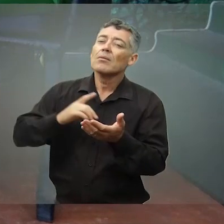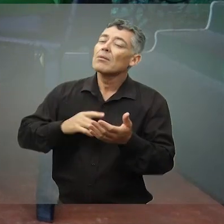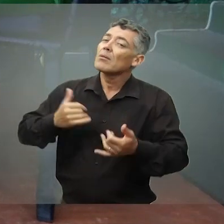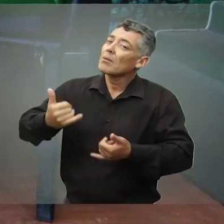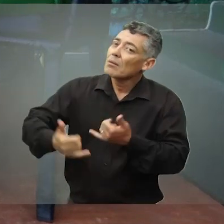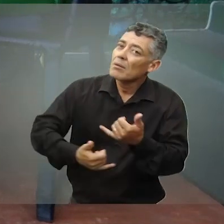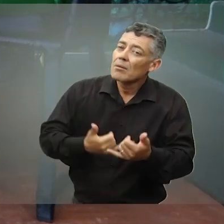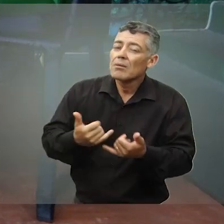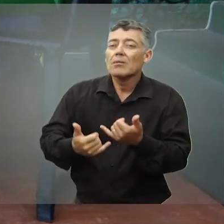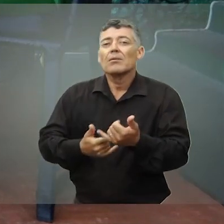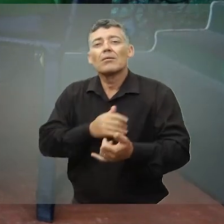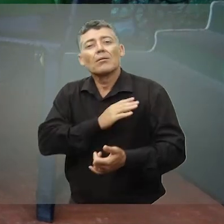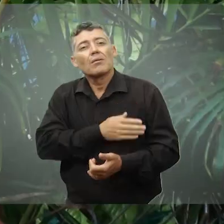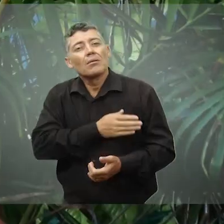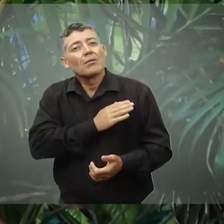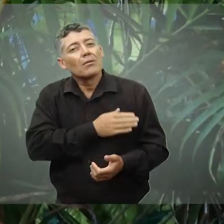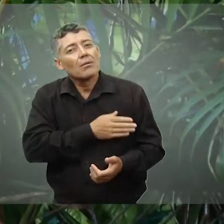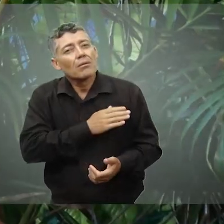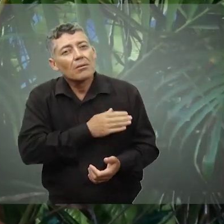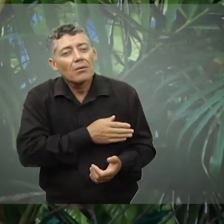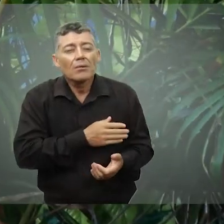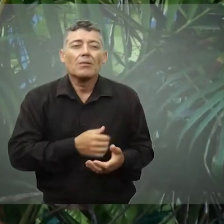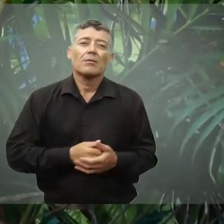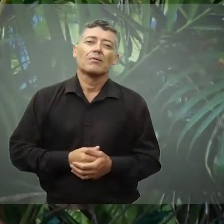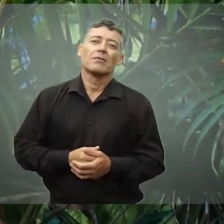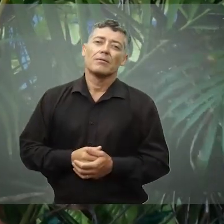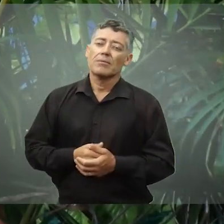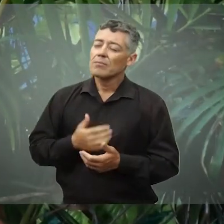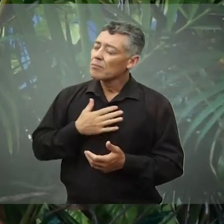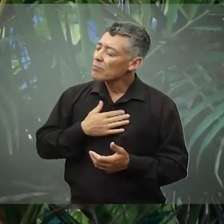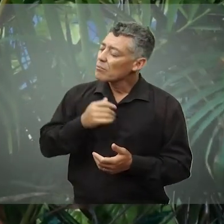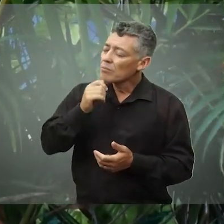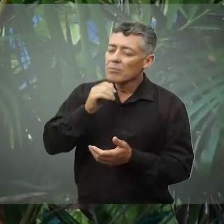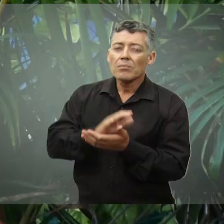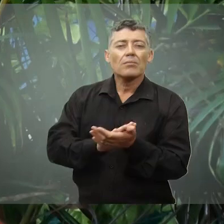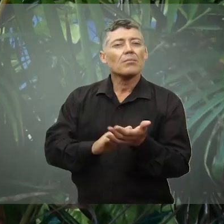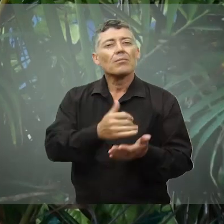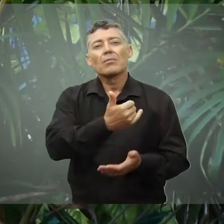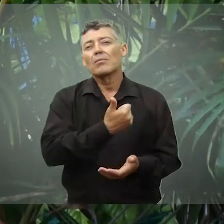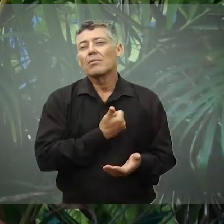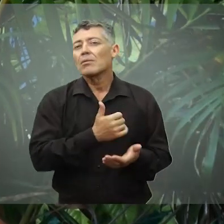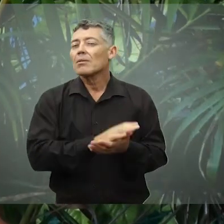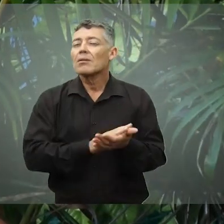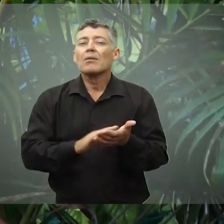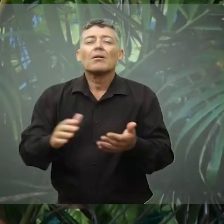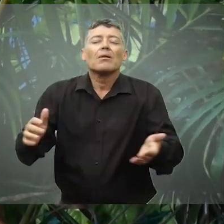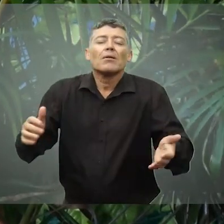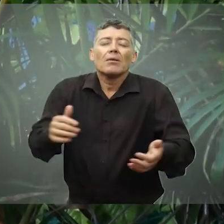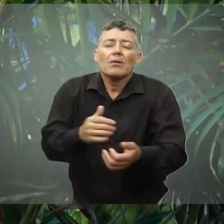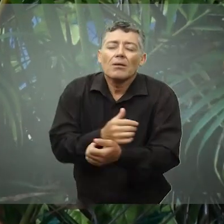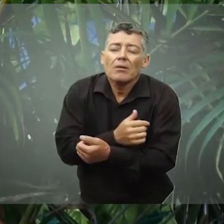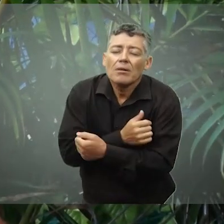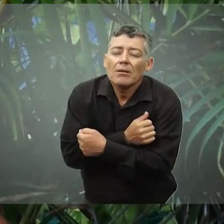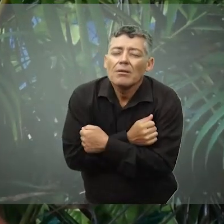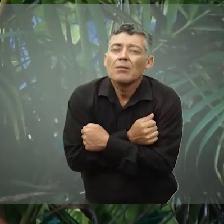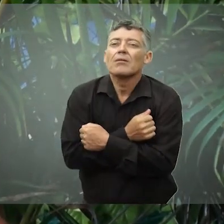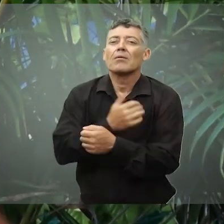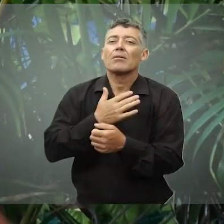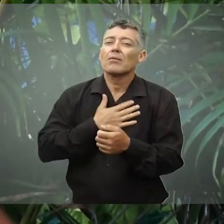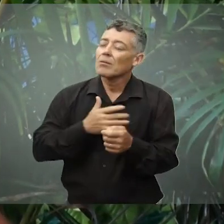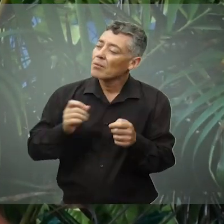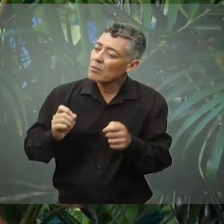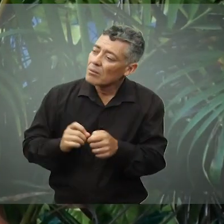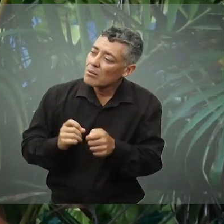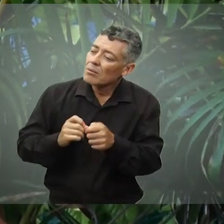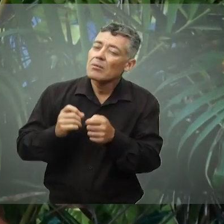brincando no meu coração. Não me diga não, me abraça, eu faço o